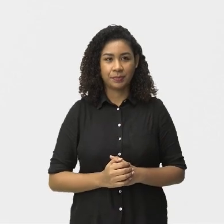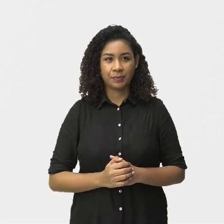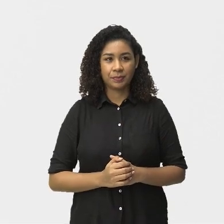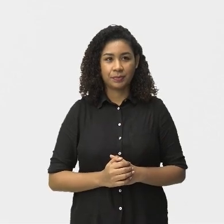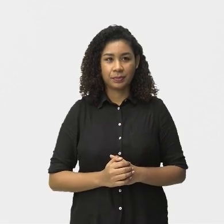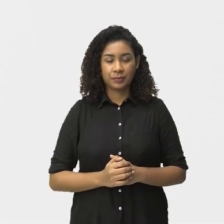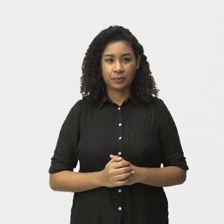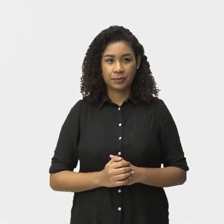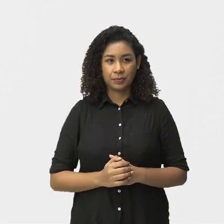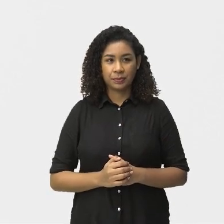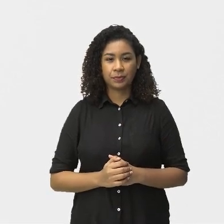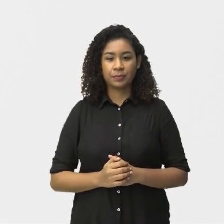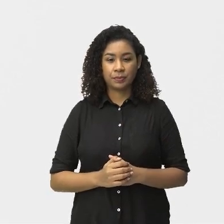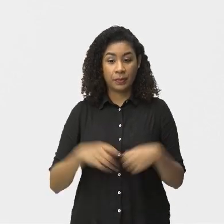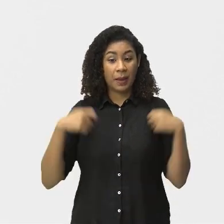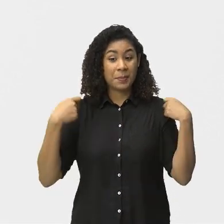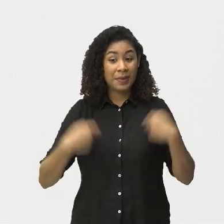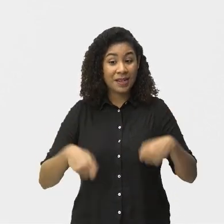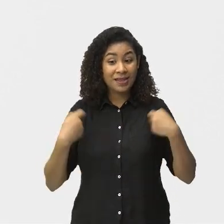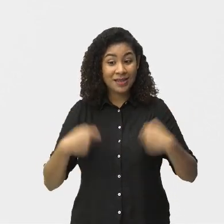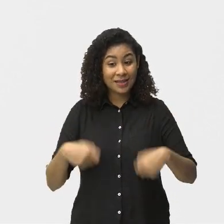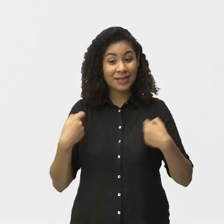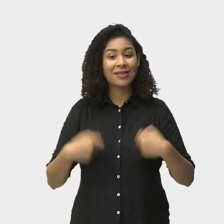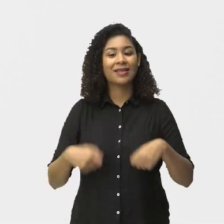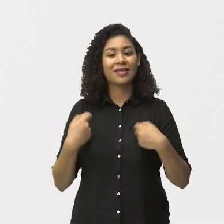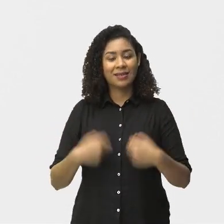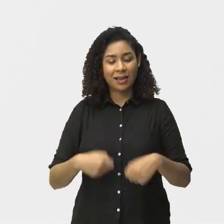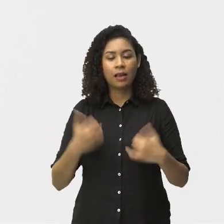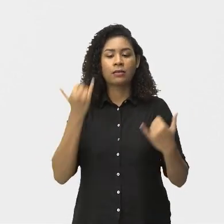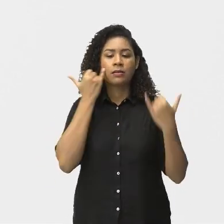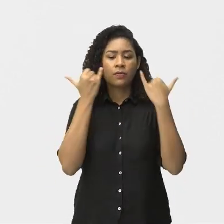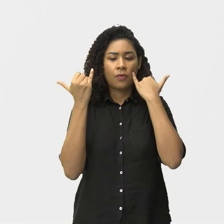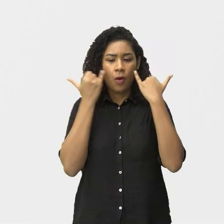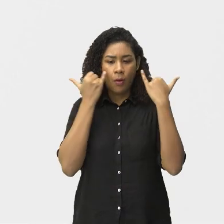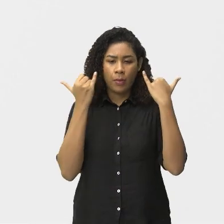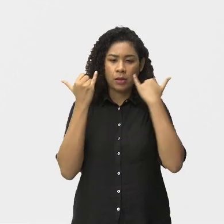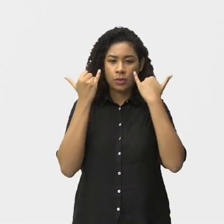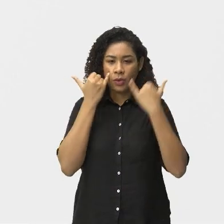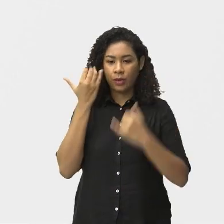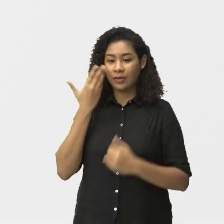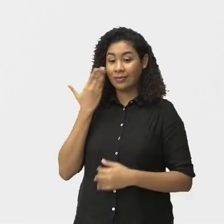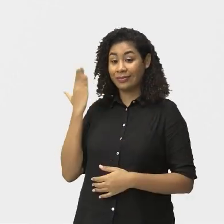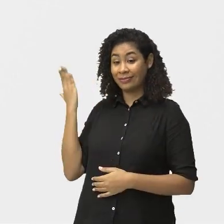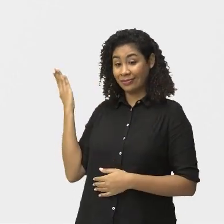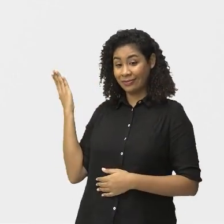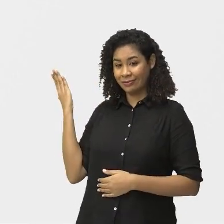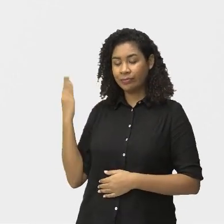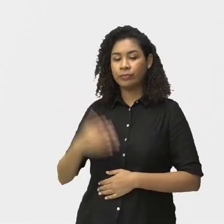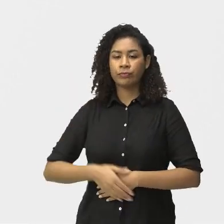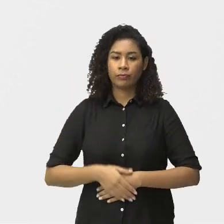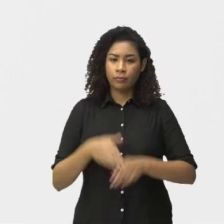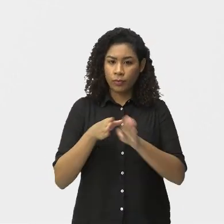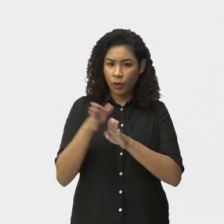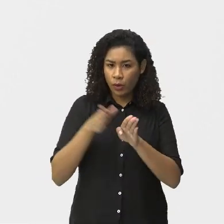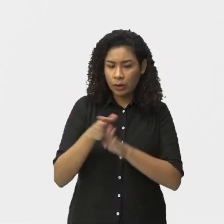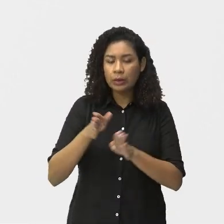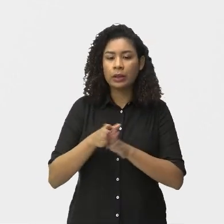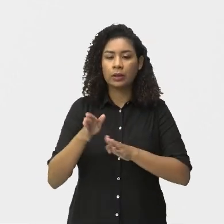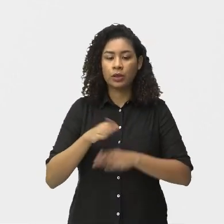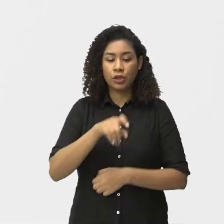aqui, precisamos ter, na verdade, né, a coordenada x e a coordenada y.